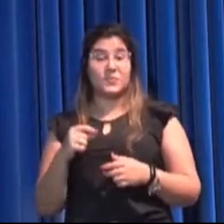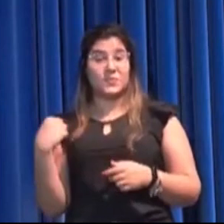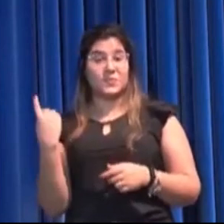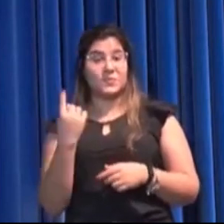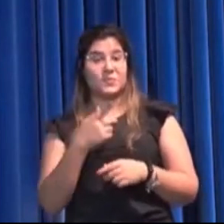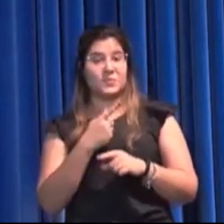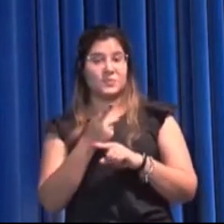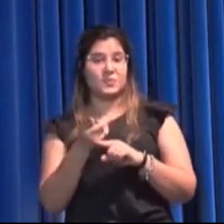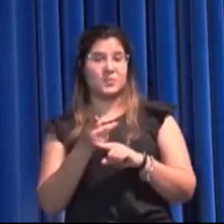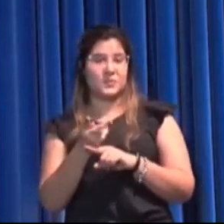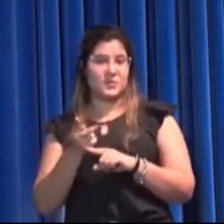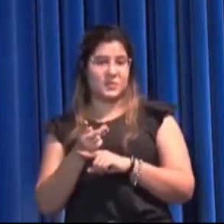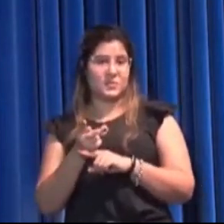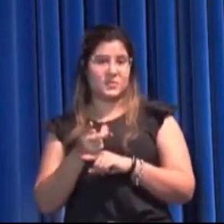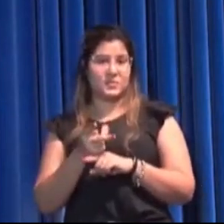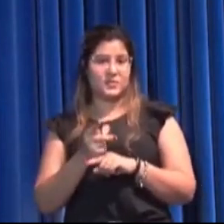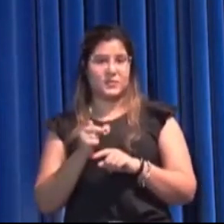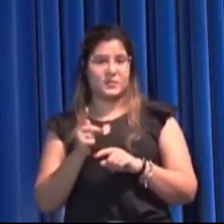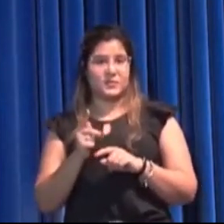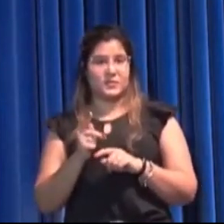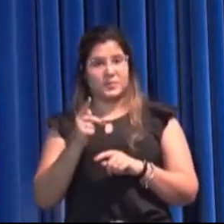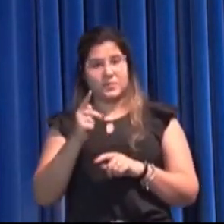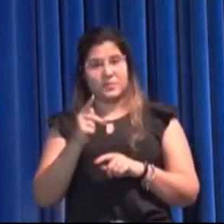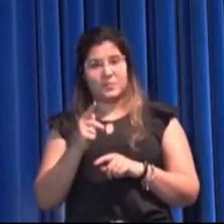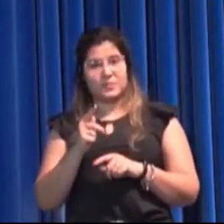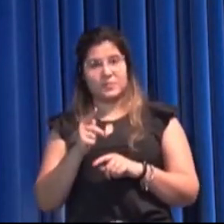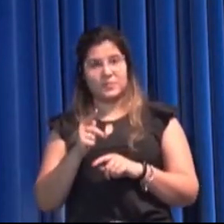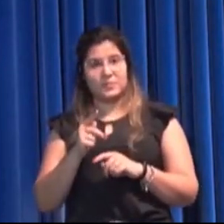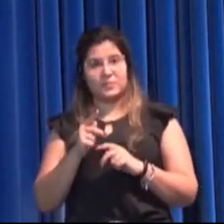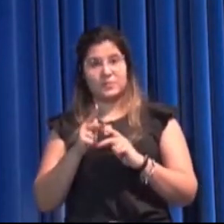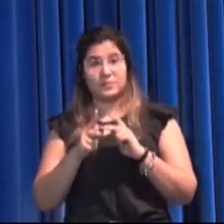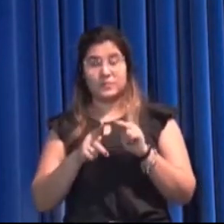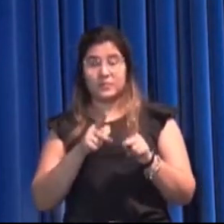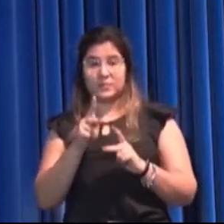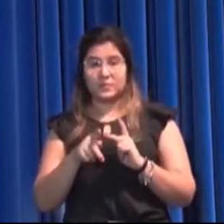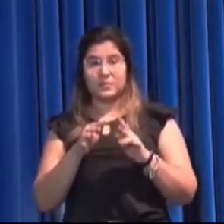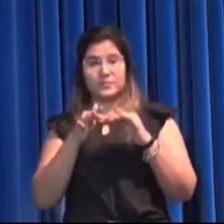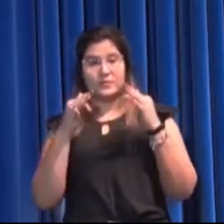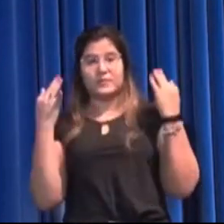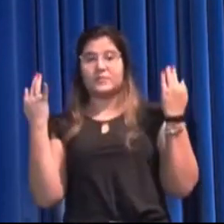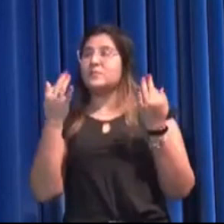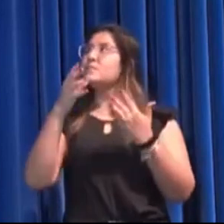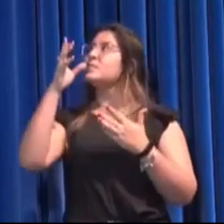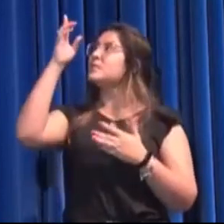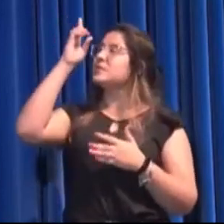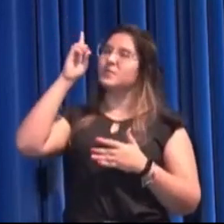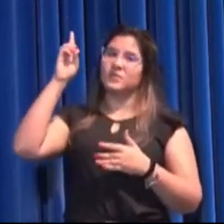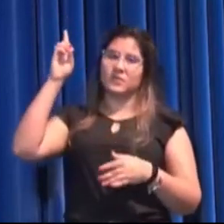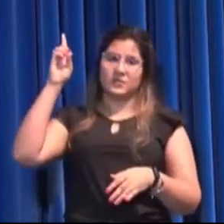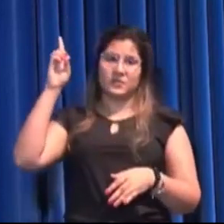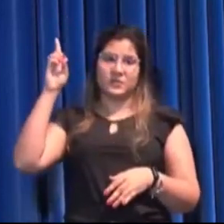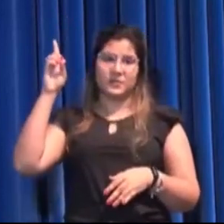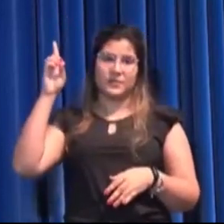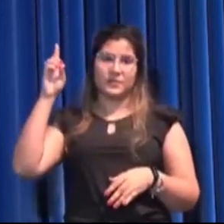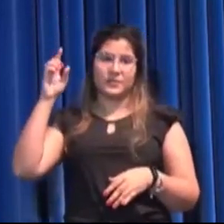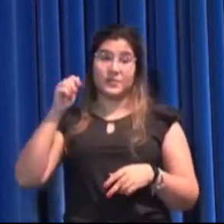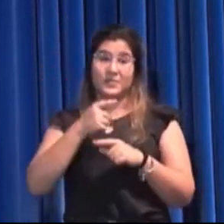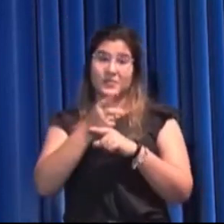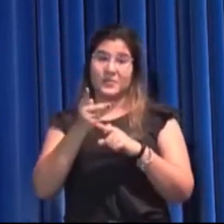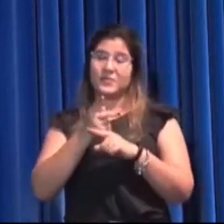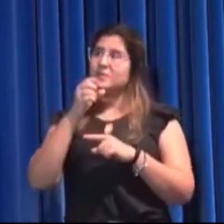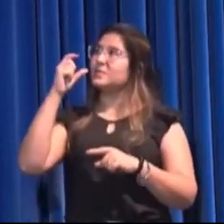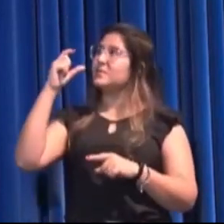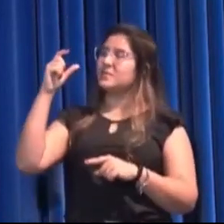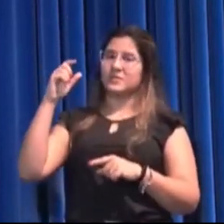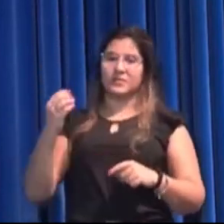buscamos aqueles que são da família de Deus, nós buscamos a palavra da vida